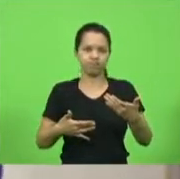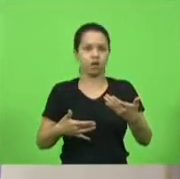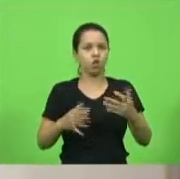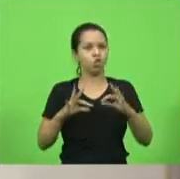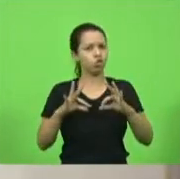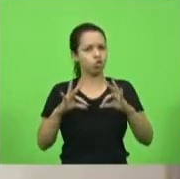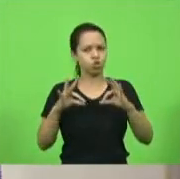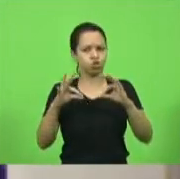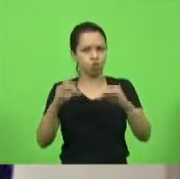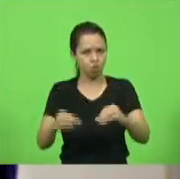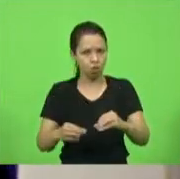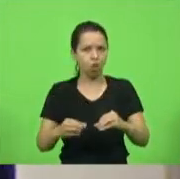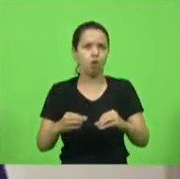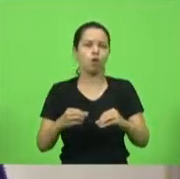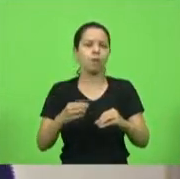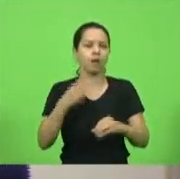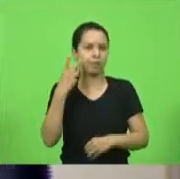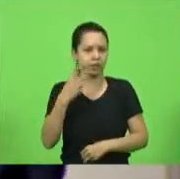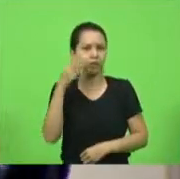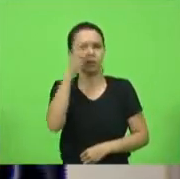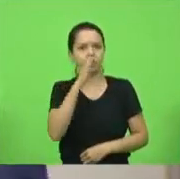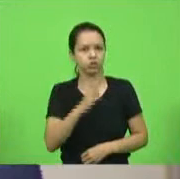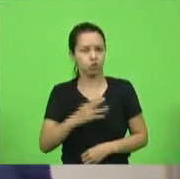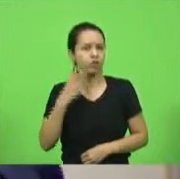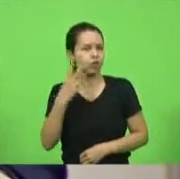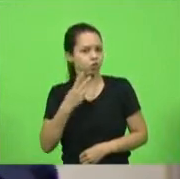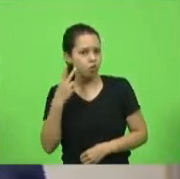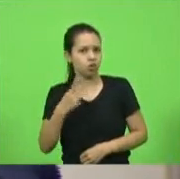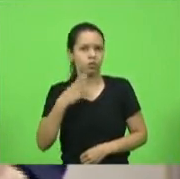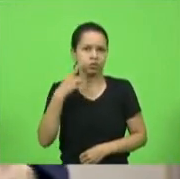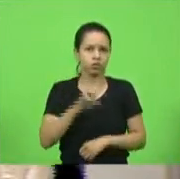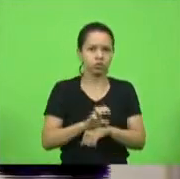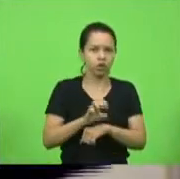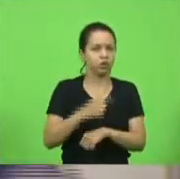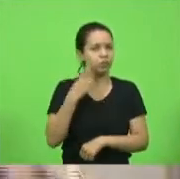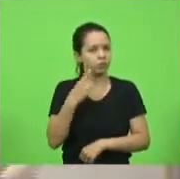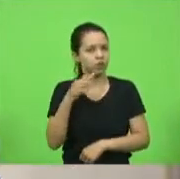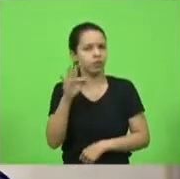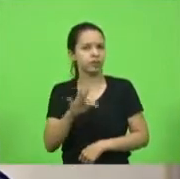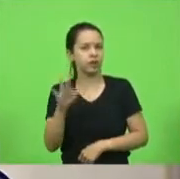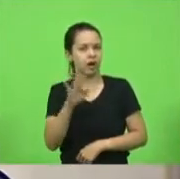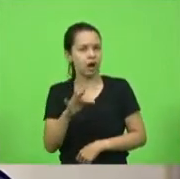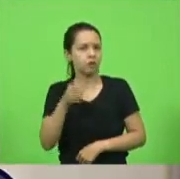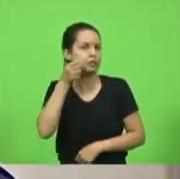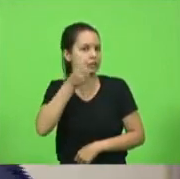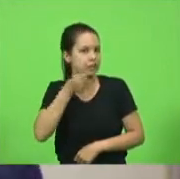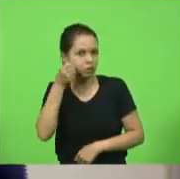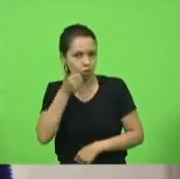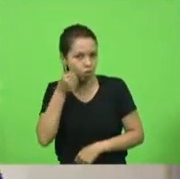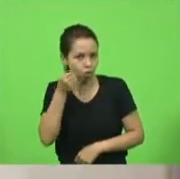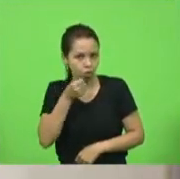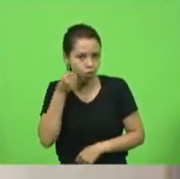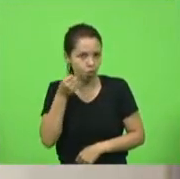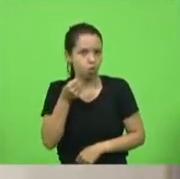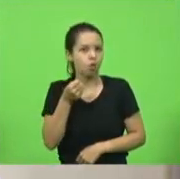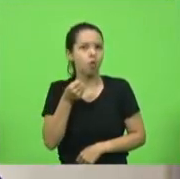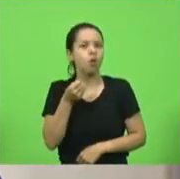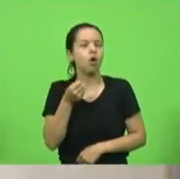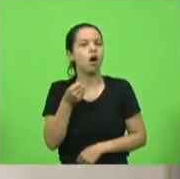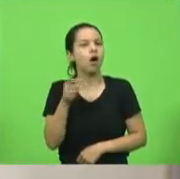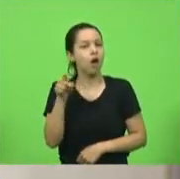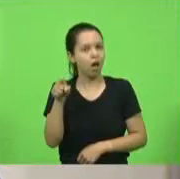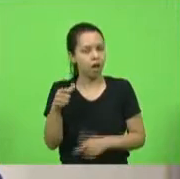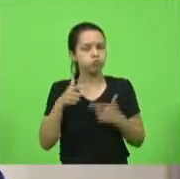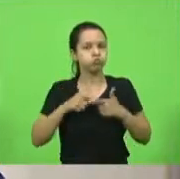Brasil, vereador, deputado estadual, deputado federal, senadores, têm imunidade